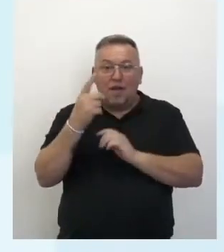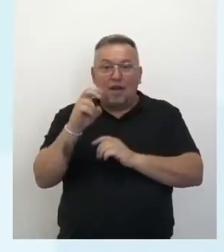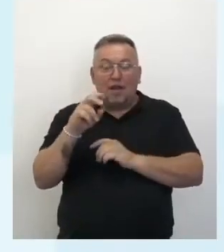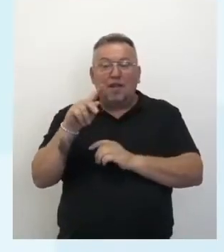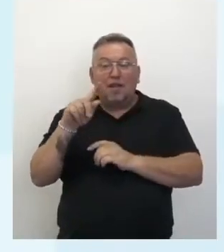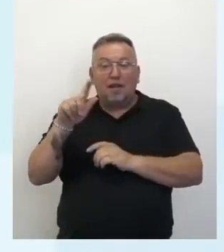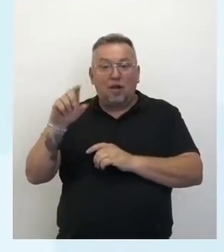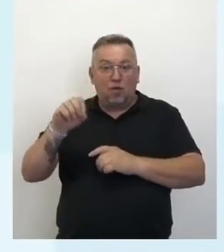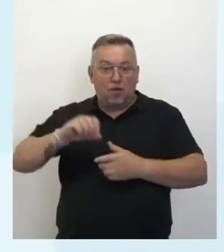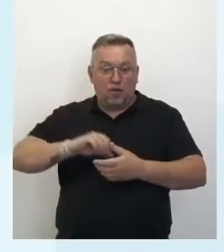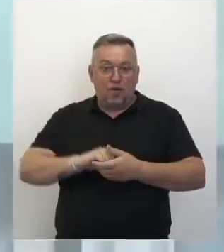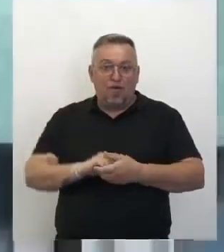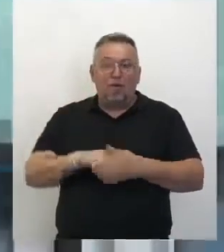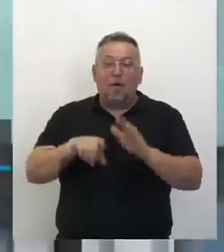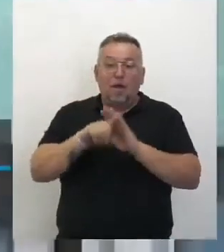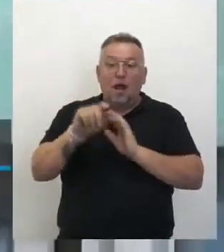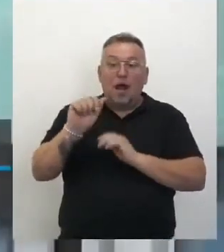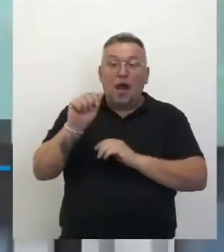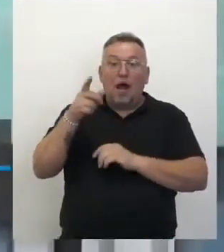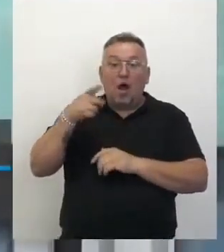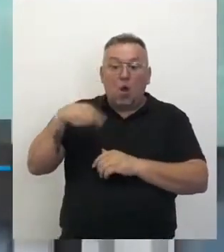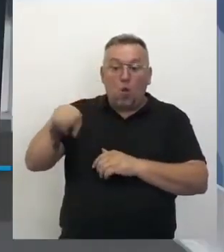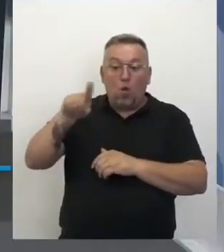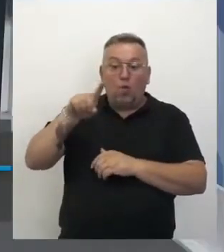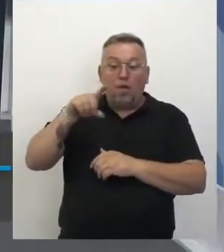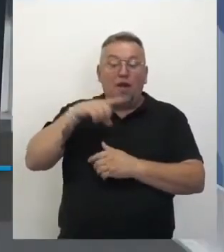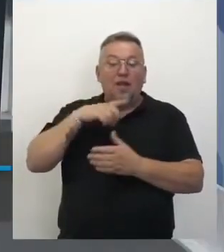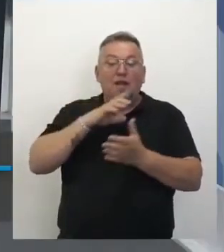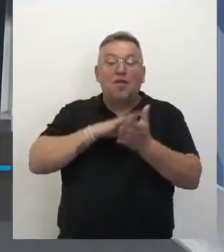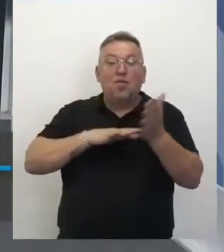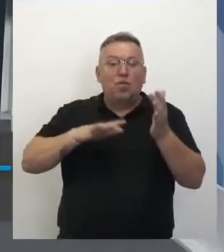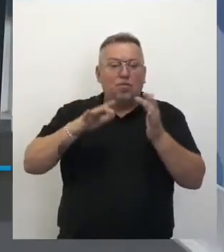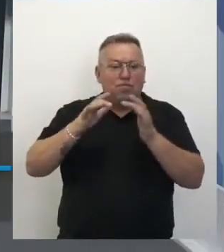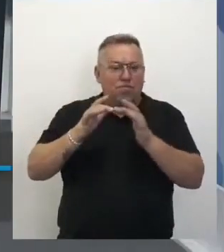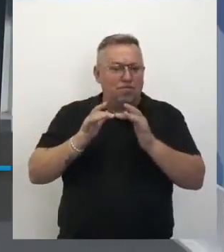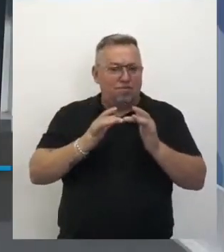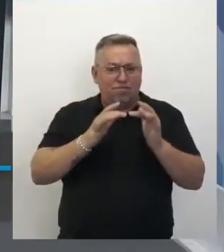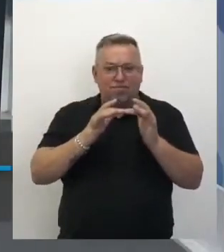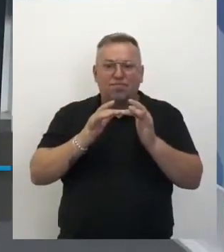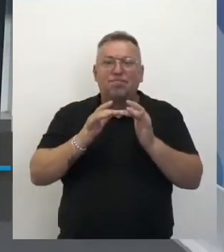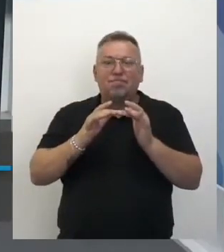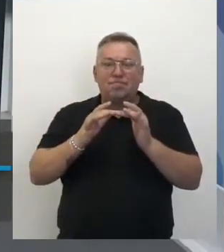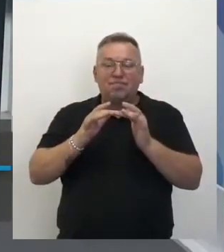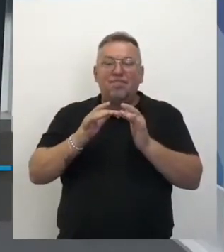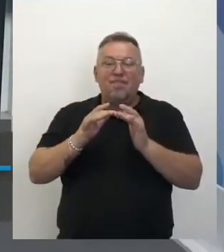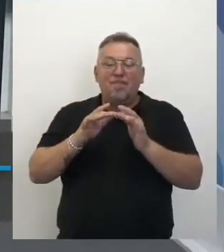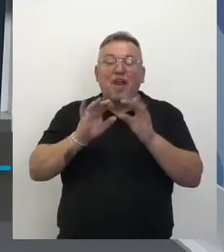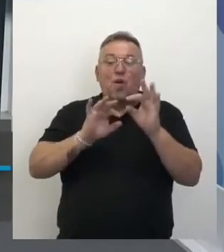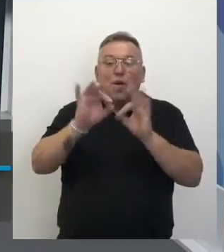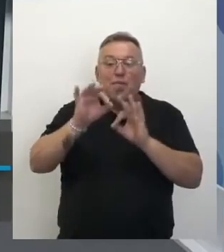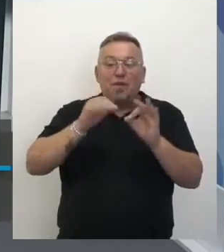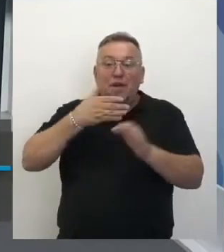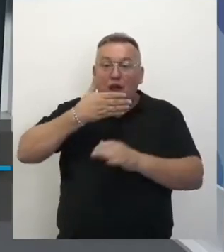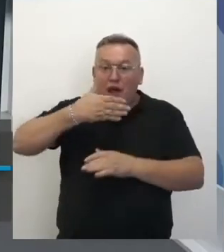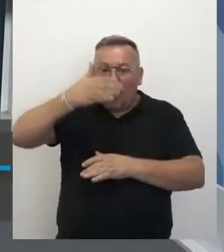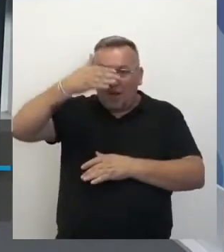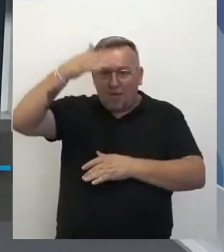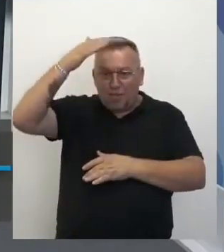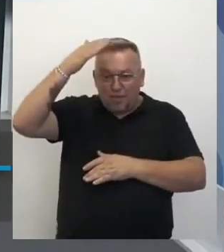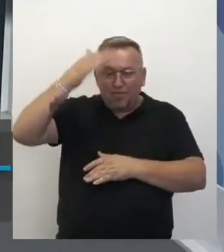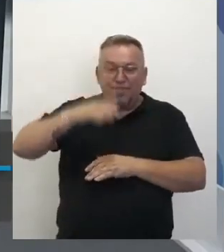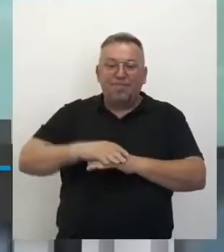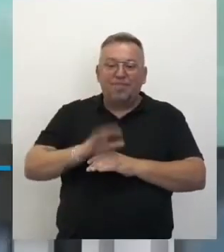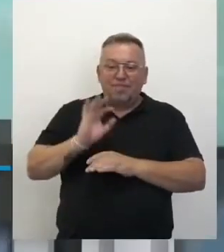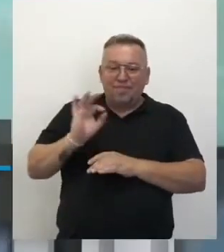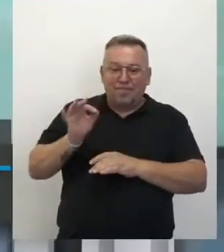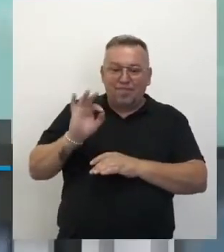quilogramas. Lembrando, né, que a arroba tem toda uma relação, né, Tony? Sim, é uma medida árabe, né? Que foi adaptada depois, né? Isso